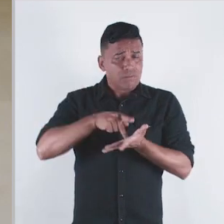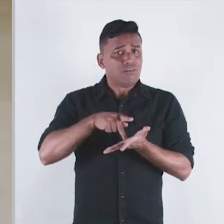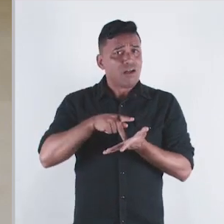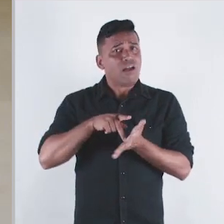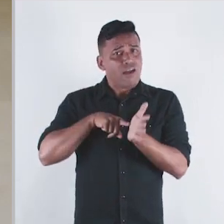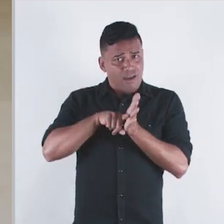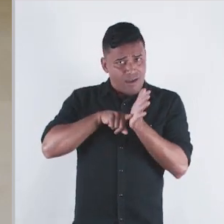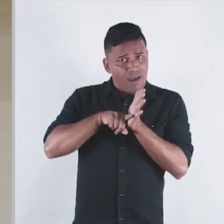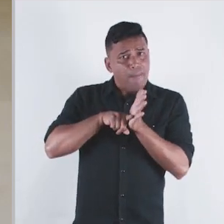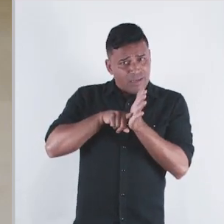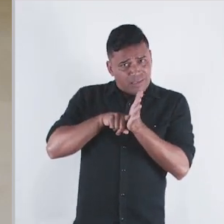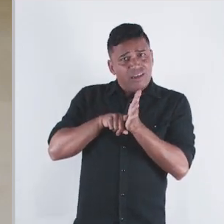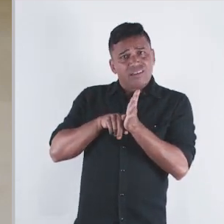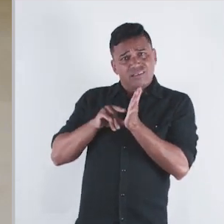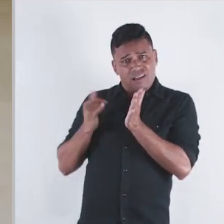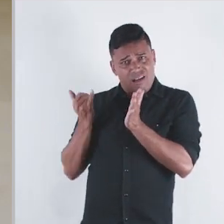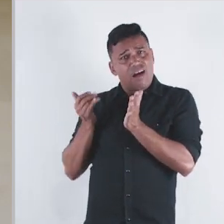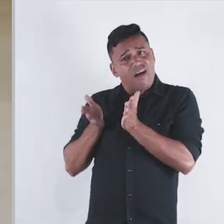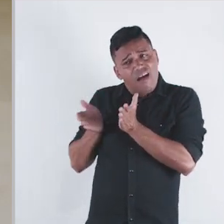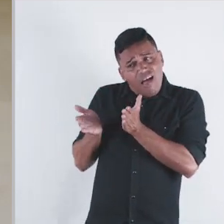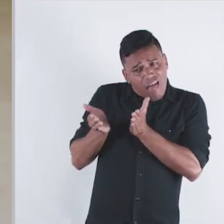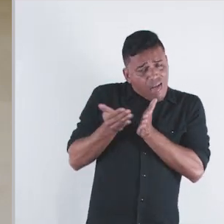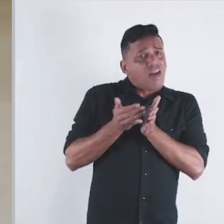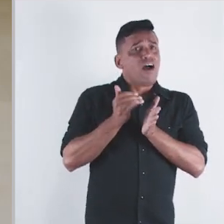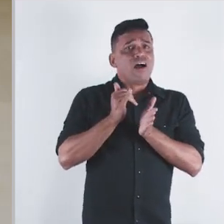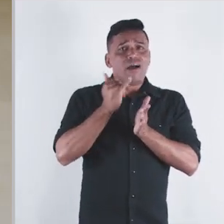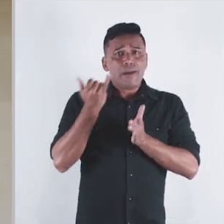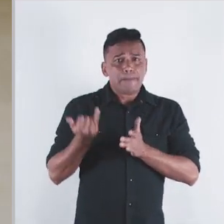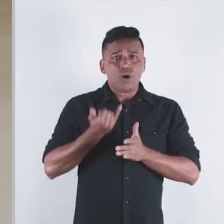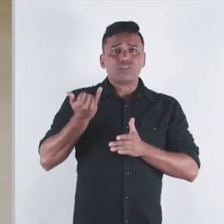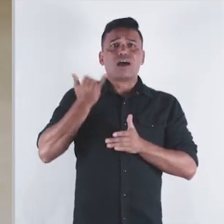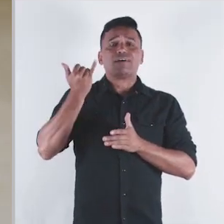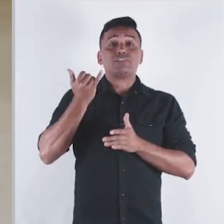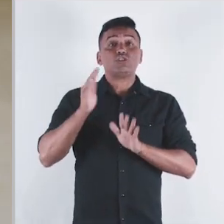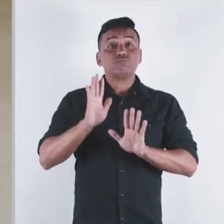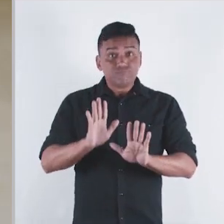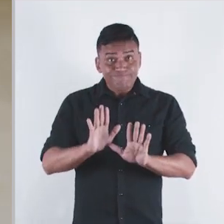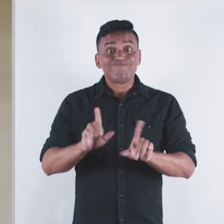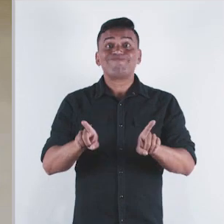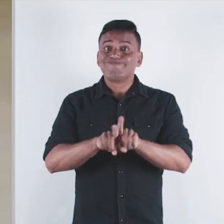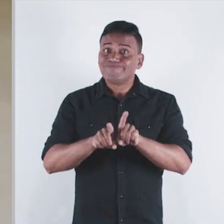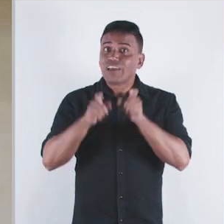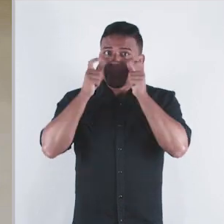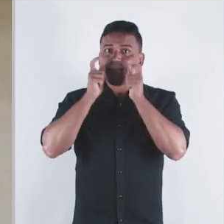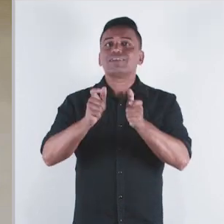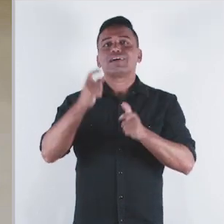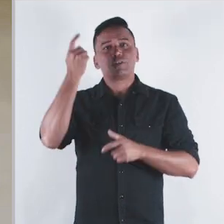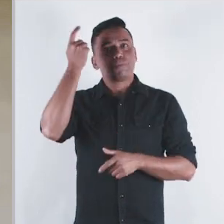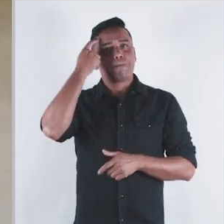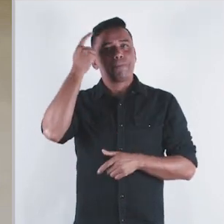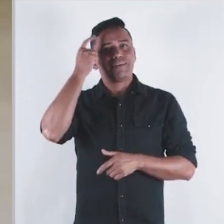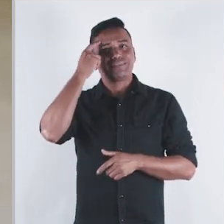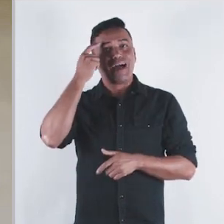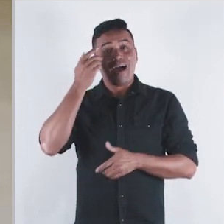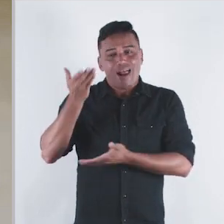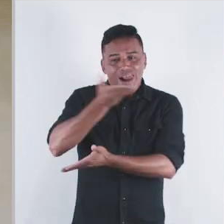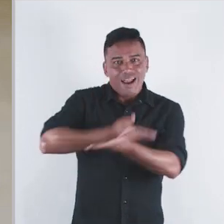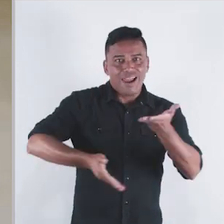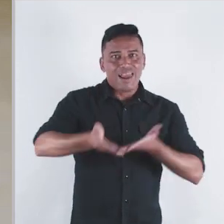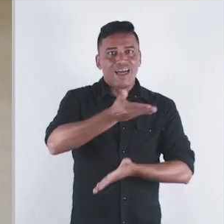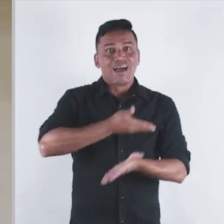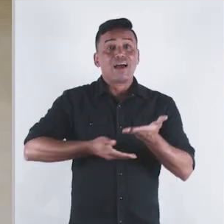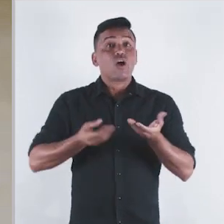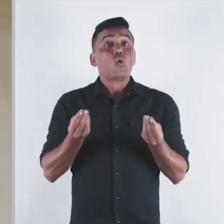importante, né? Eu acho que, e aí seria interessante pensar nessa articulação, né? Como é que isso